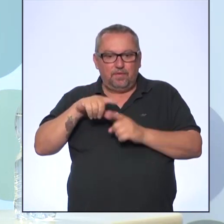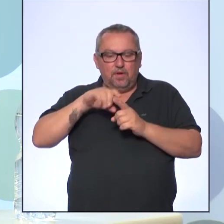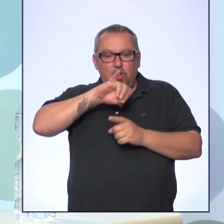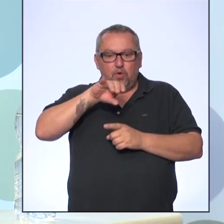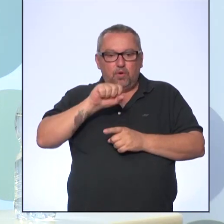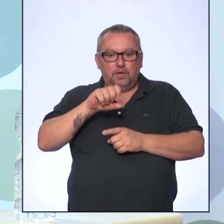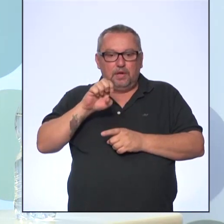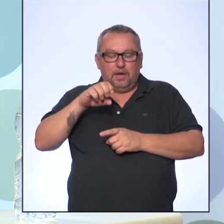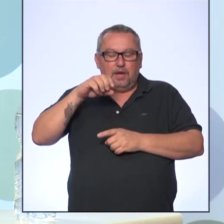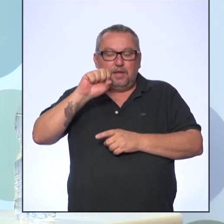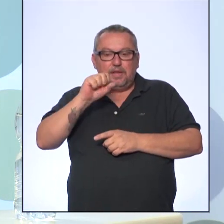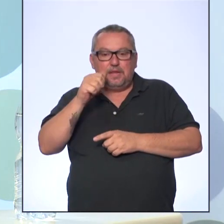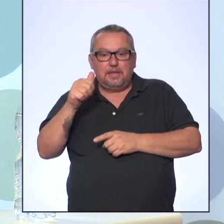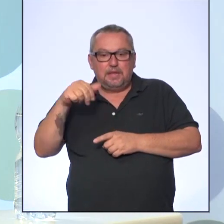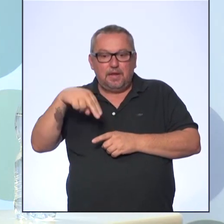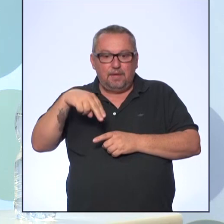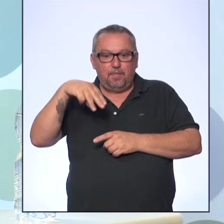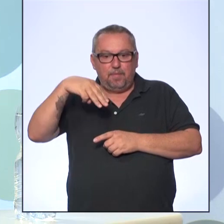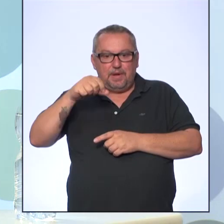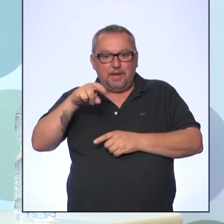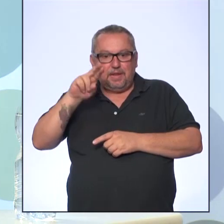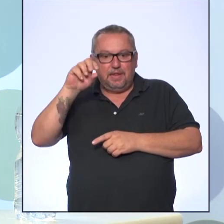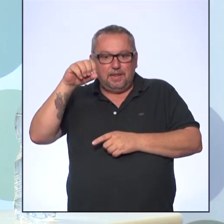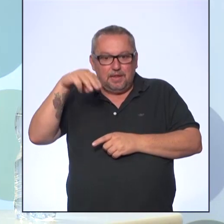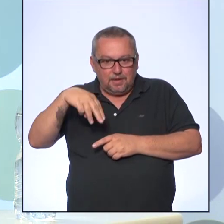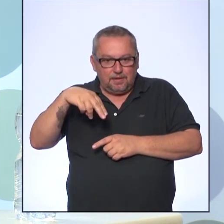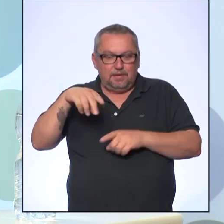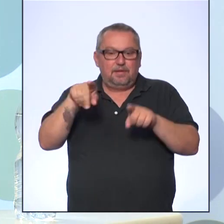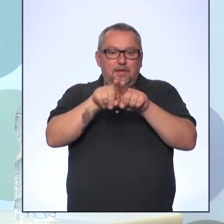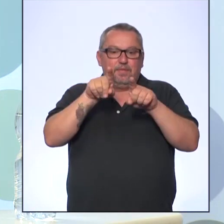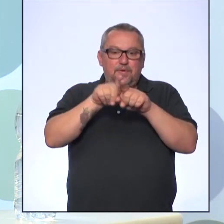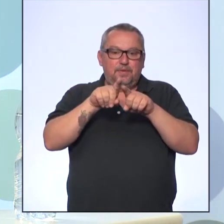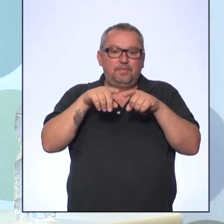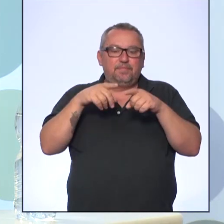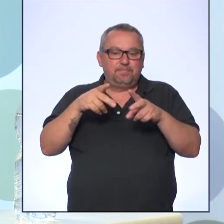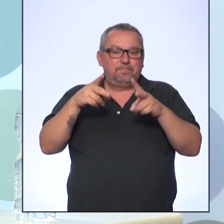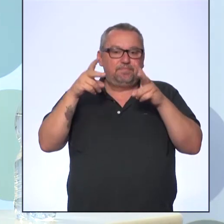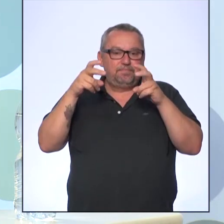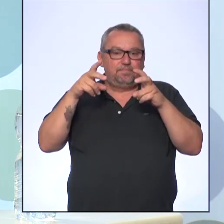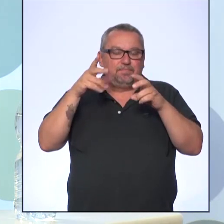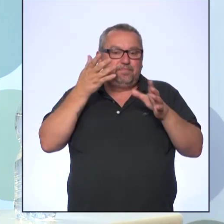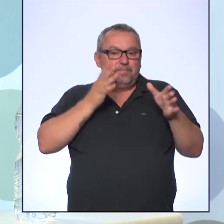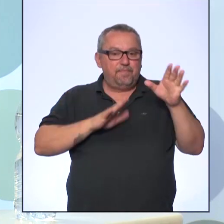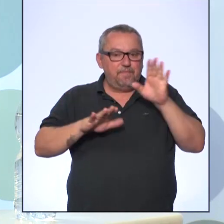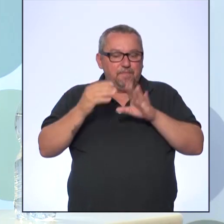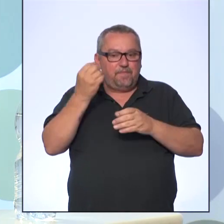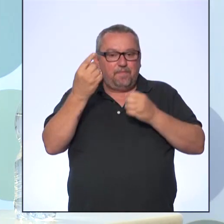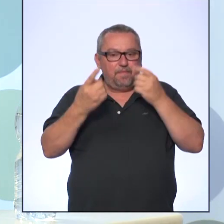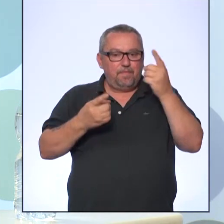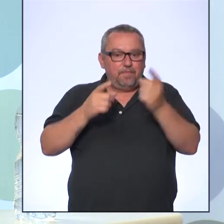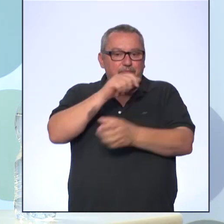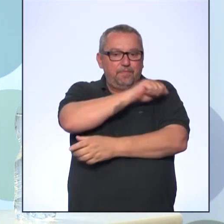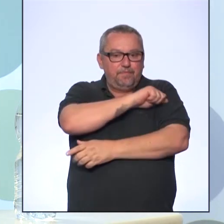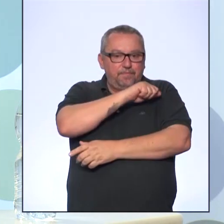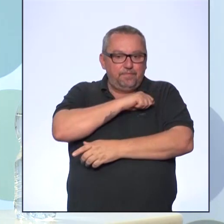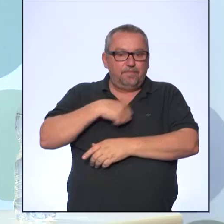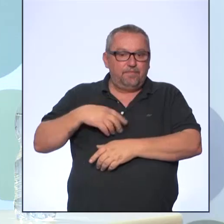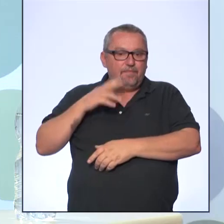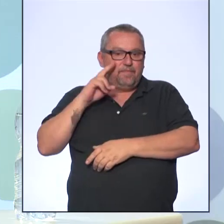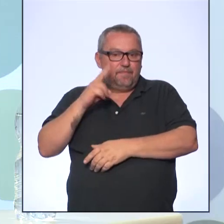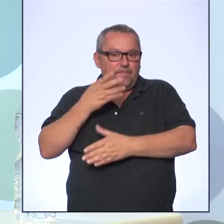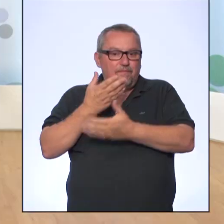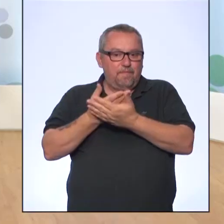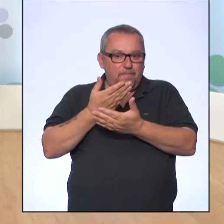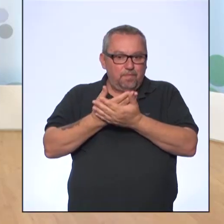Martín. E, enfim, percebemos que talvez alguns alunos já tenham tido essa aula,